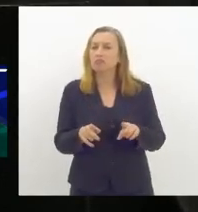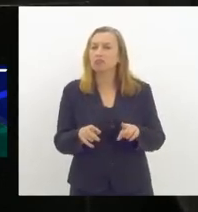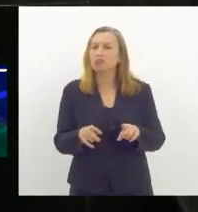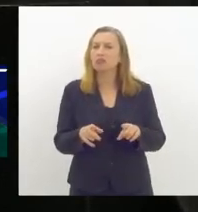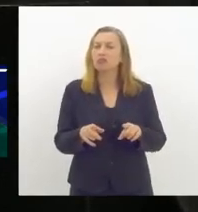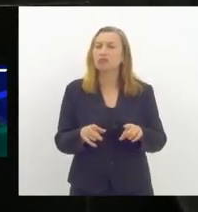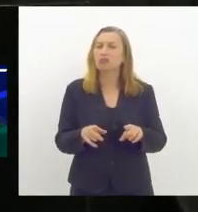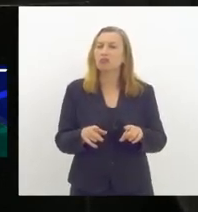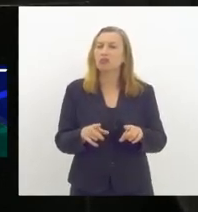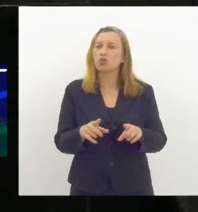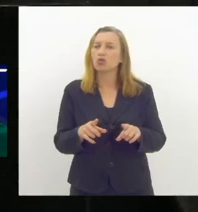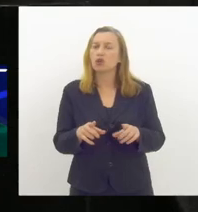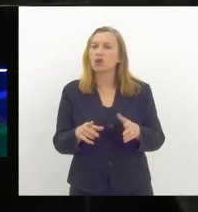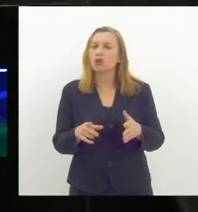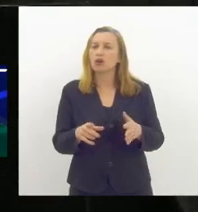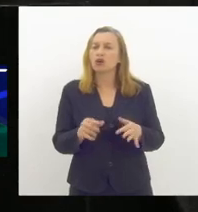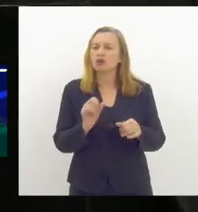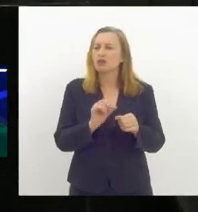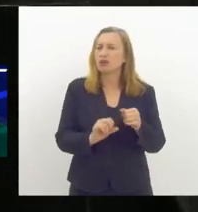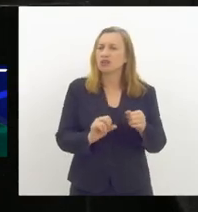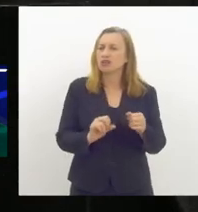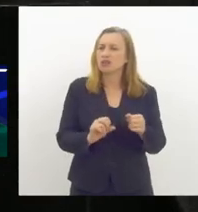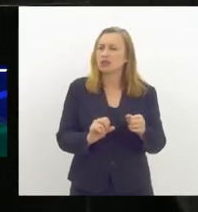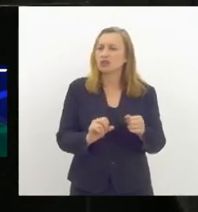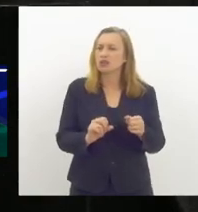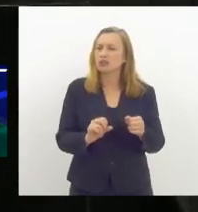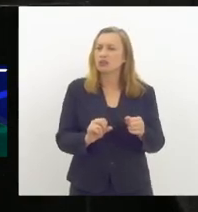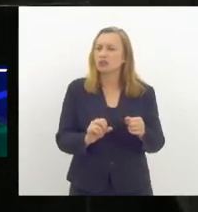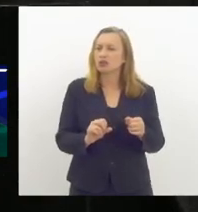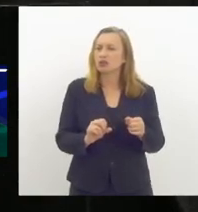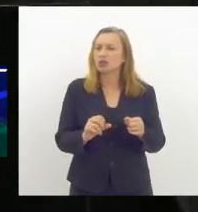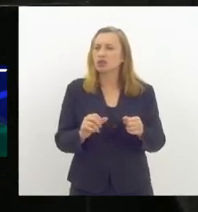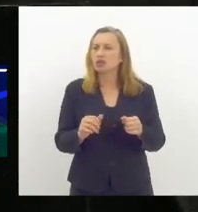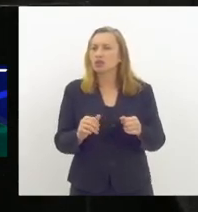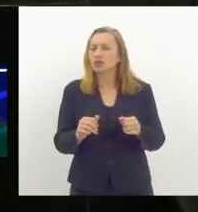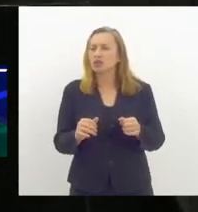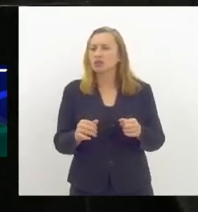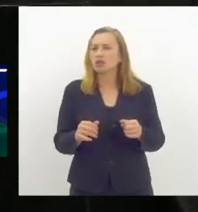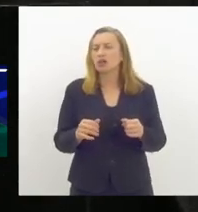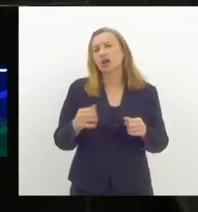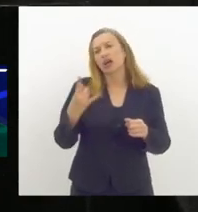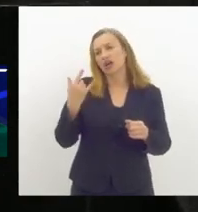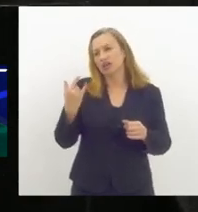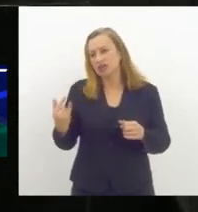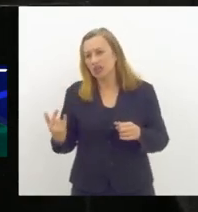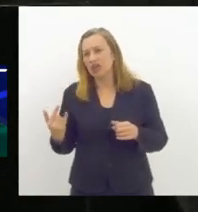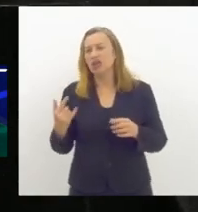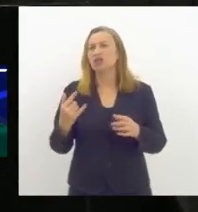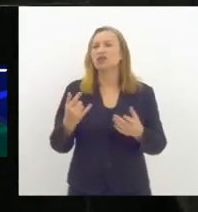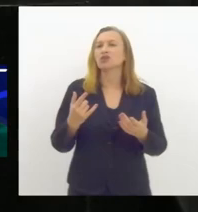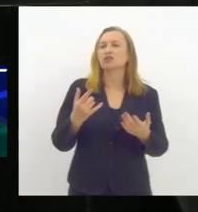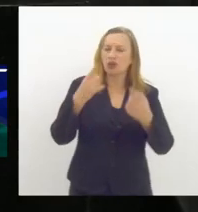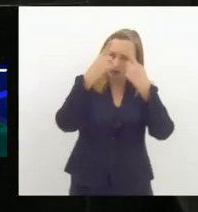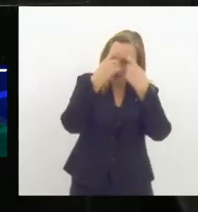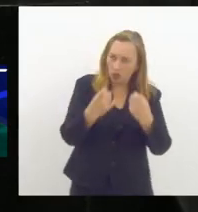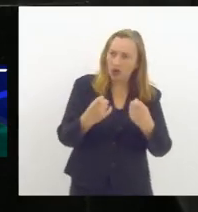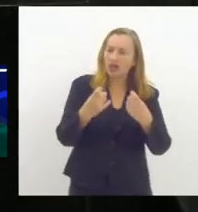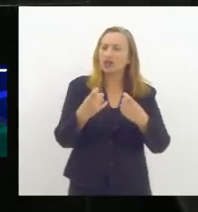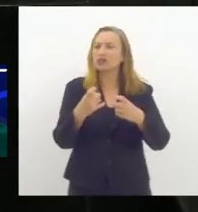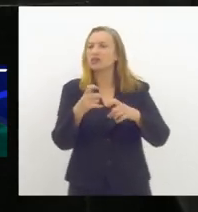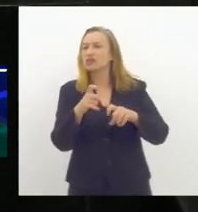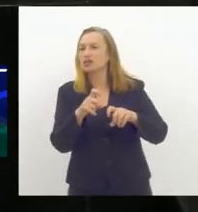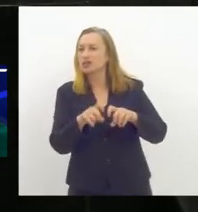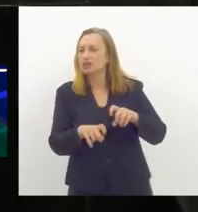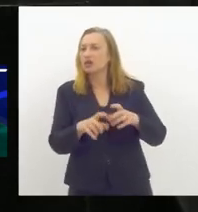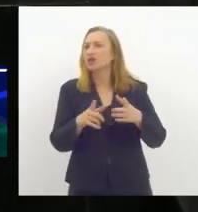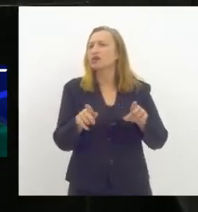serem objetificadas fazendo com que sejam vítimas de assédio importunação violência sexual